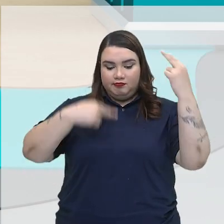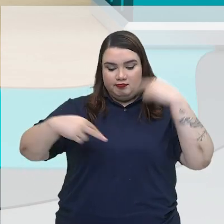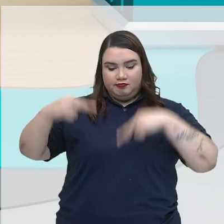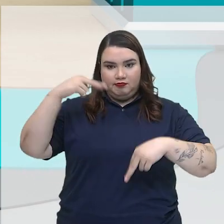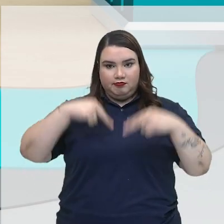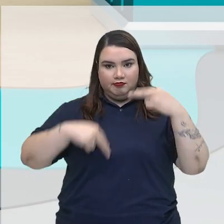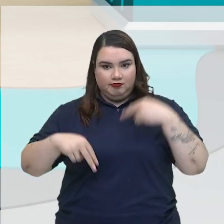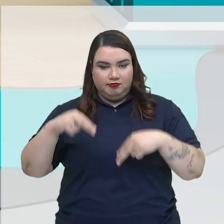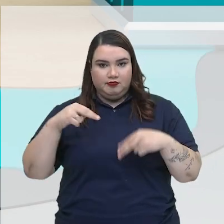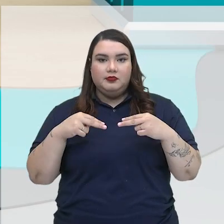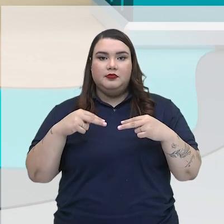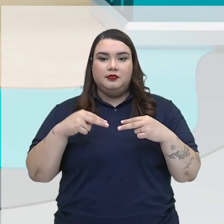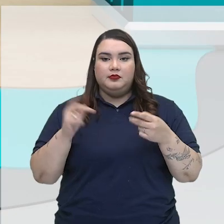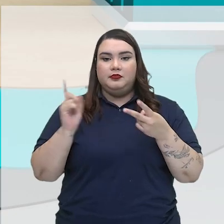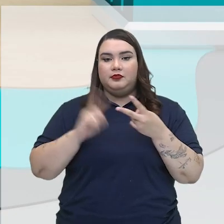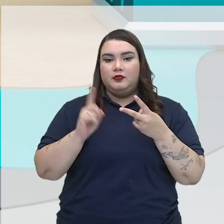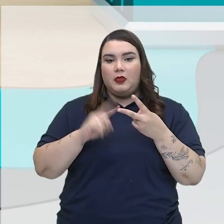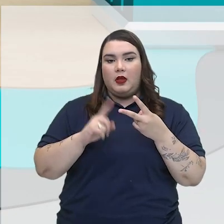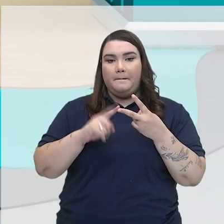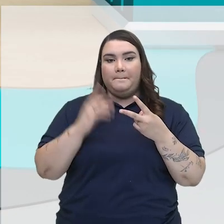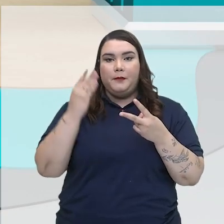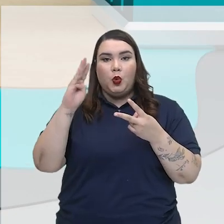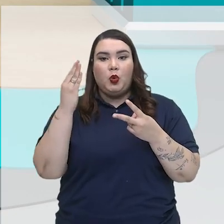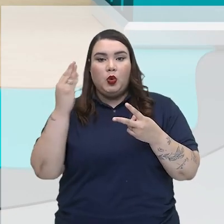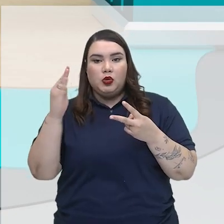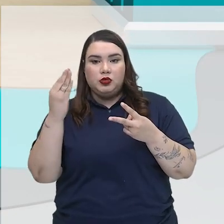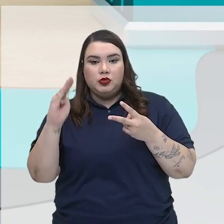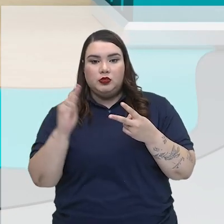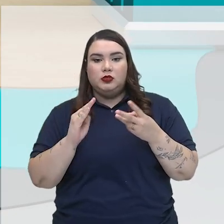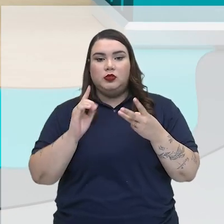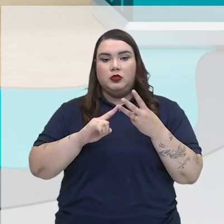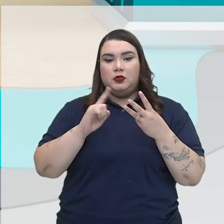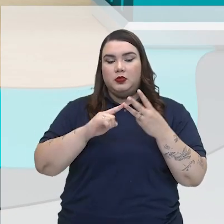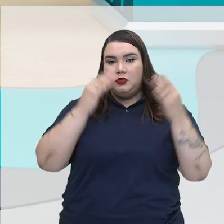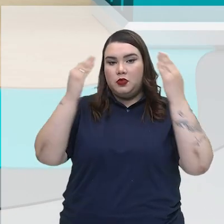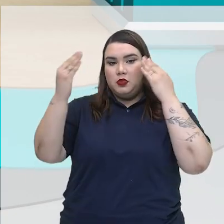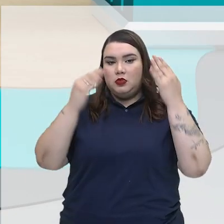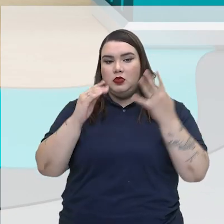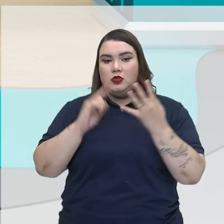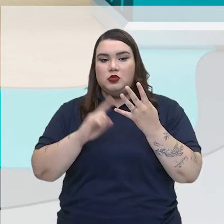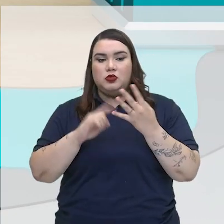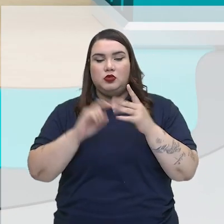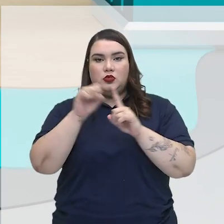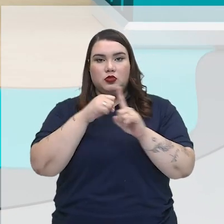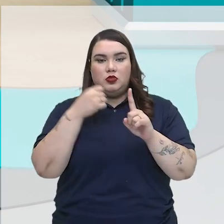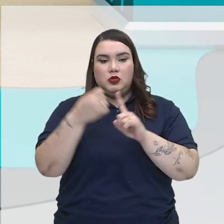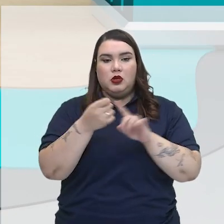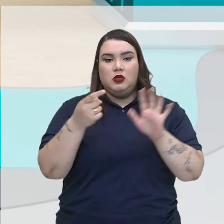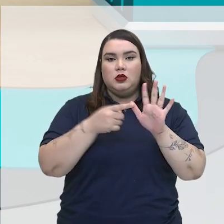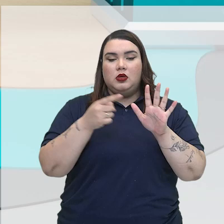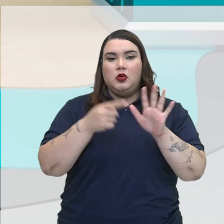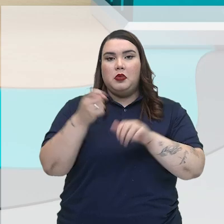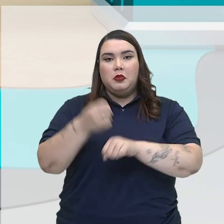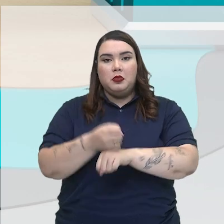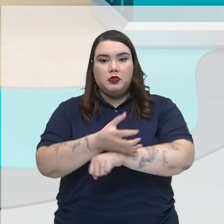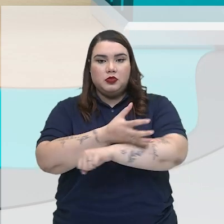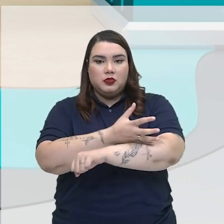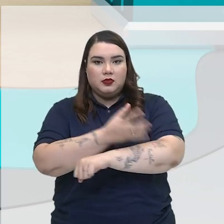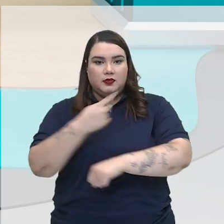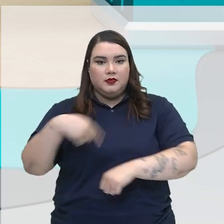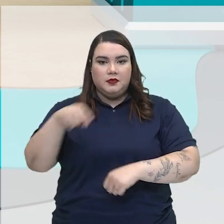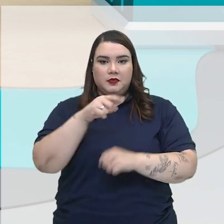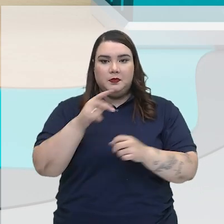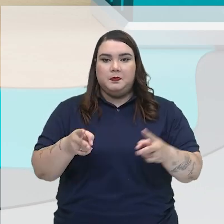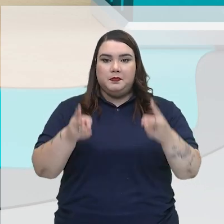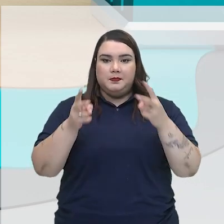Nós temos ali as biológicas, psicológicas, sociais e emocionais. Vocês já perceberam que nessa